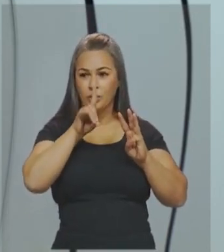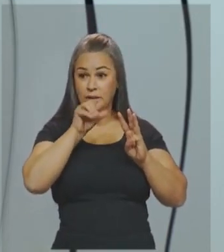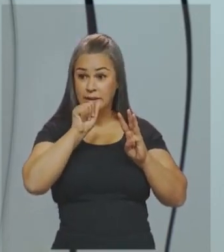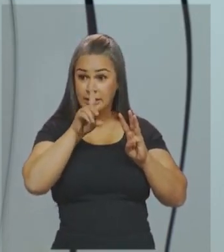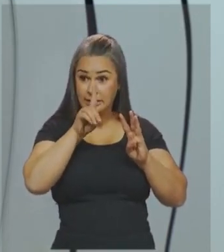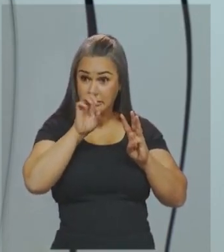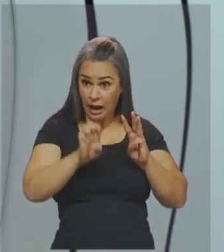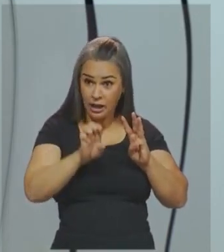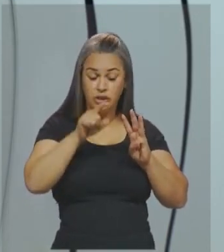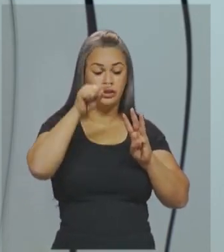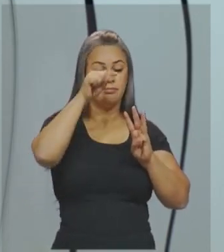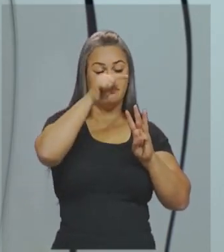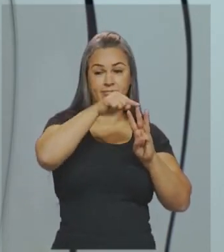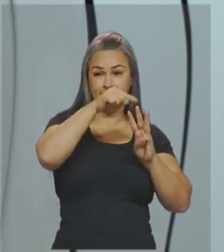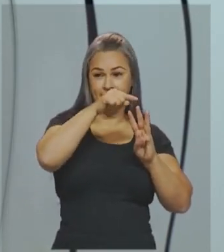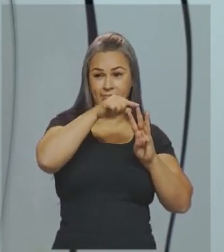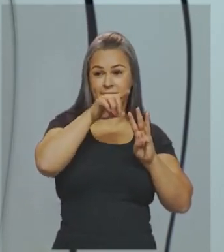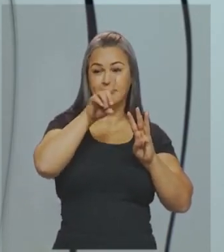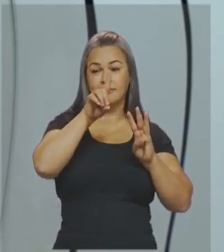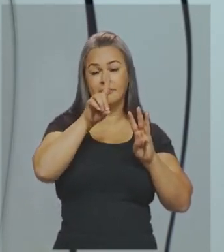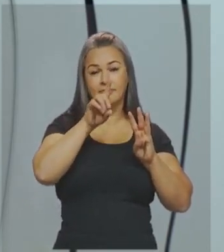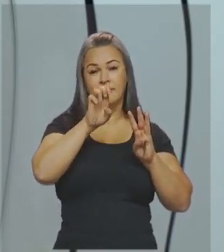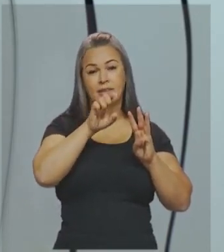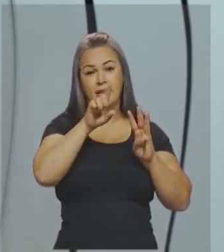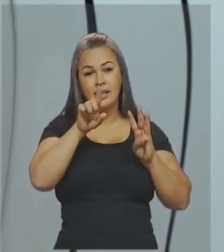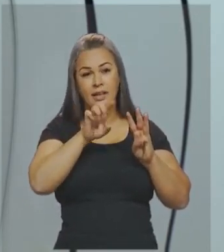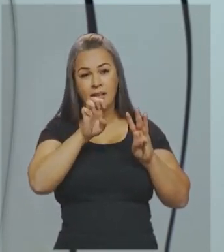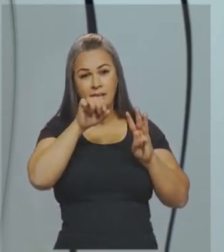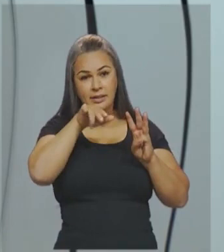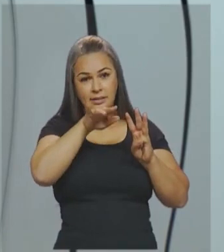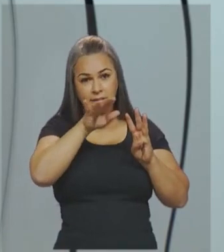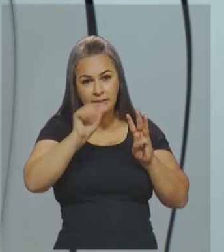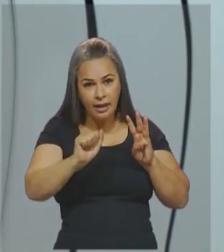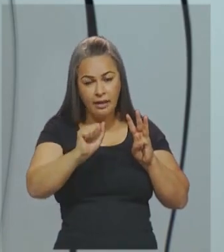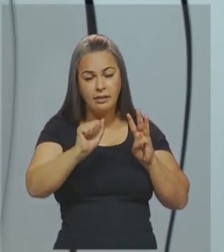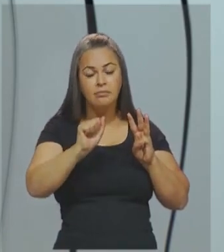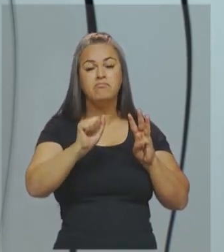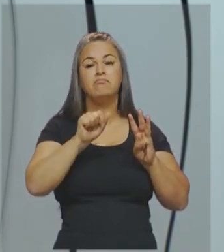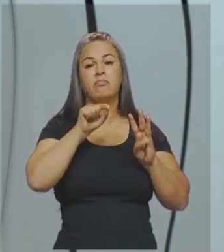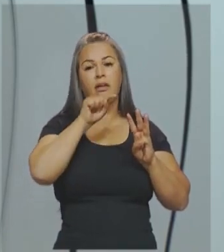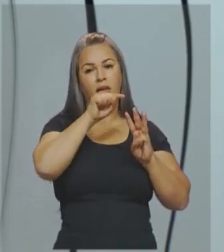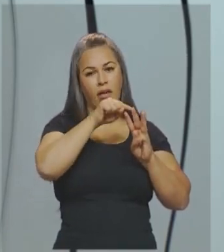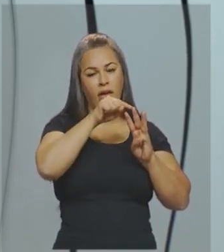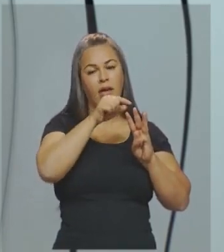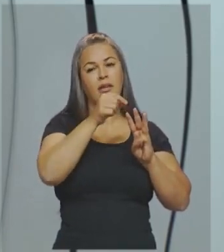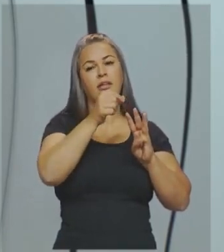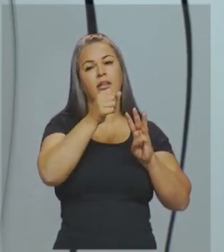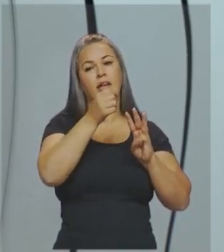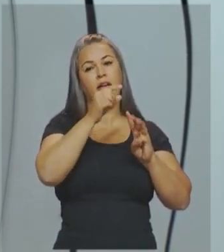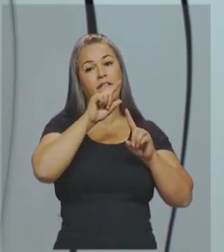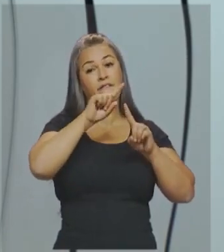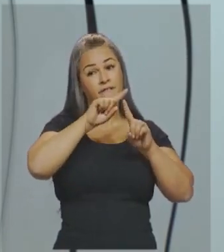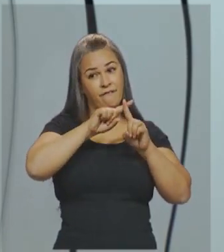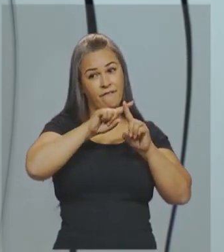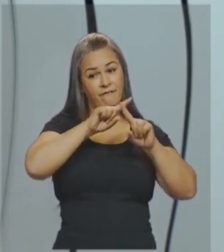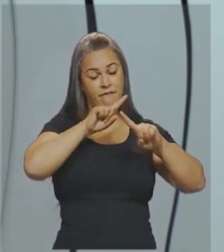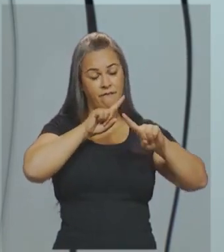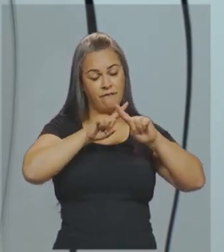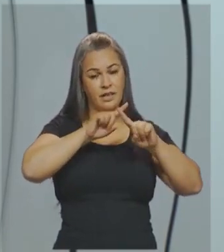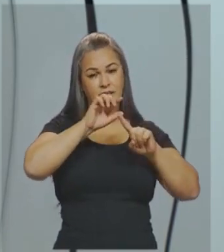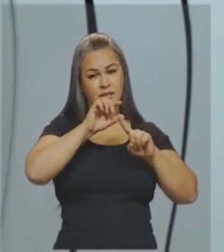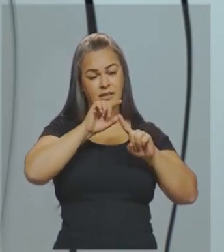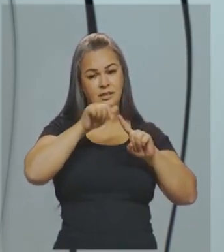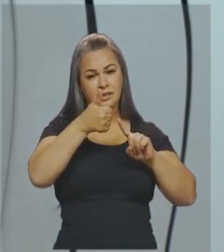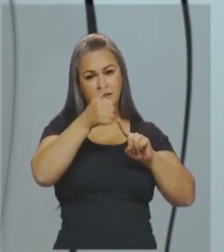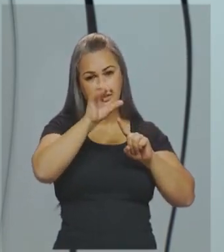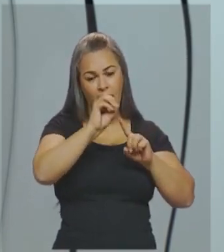é 6 vezes, né, 10, porque está na dezena, então ficou 60. O 5 está na